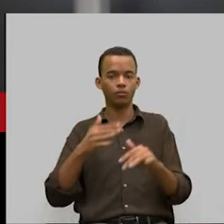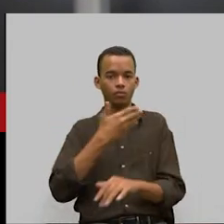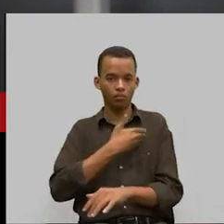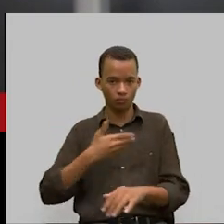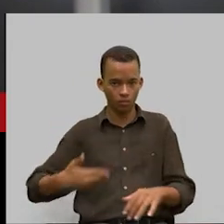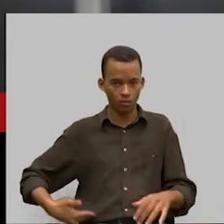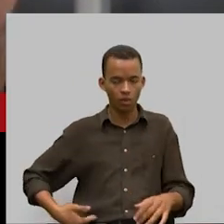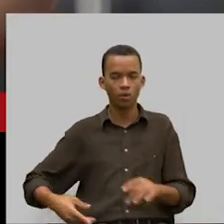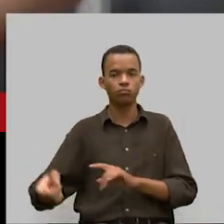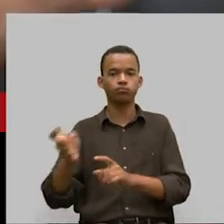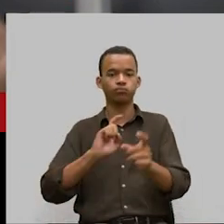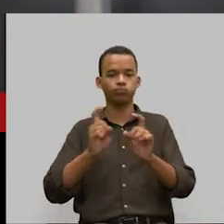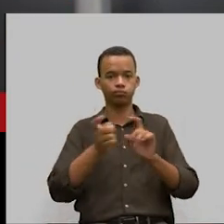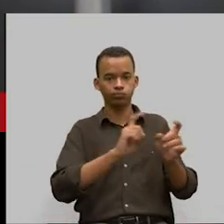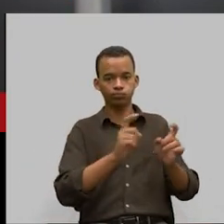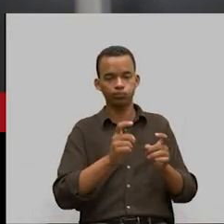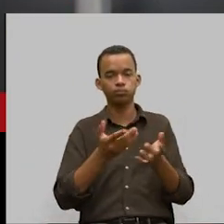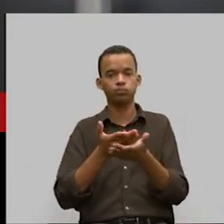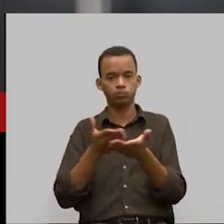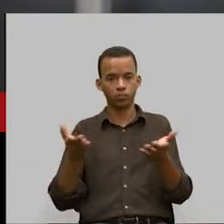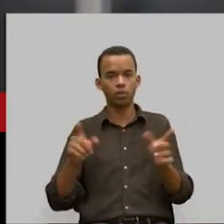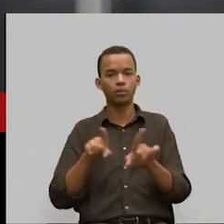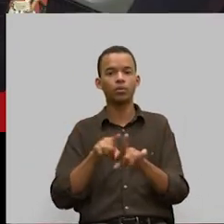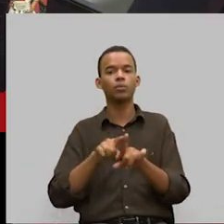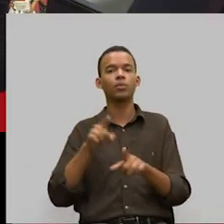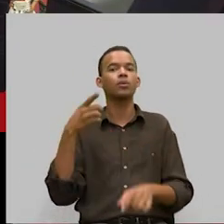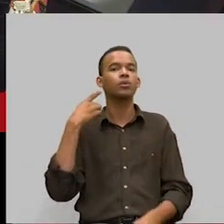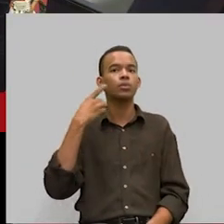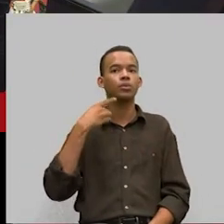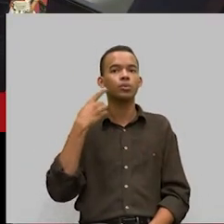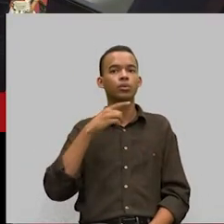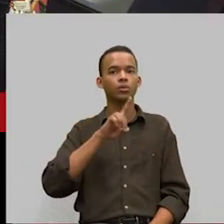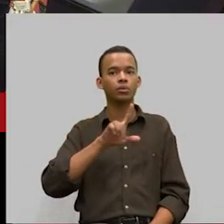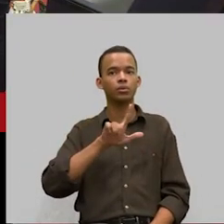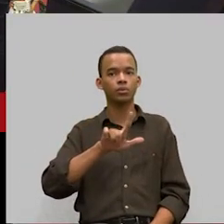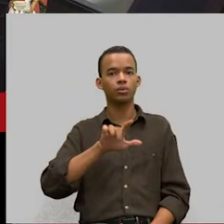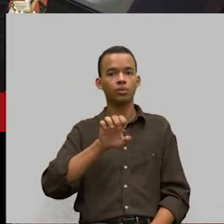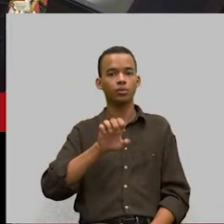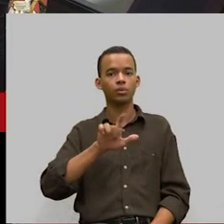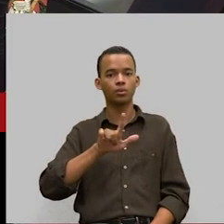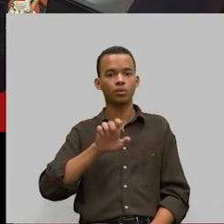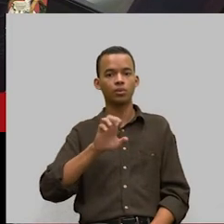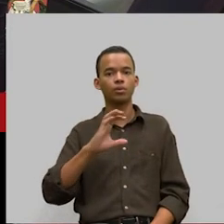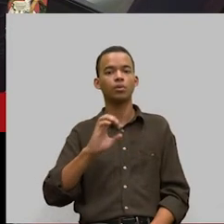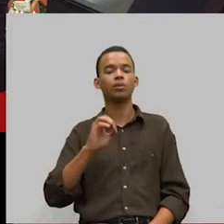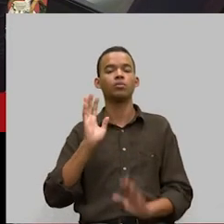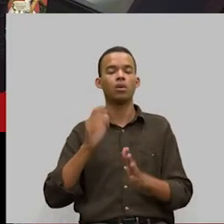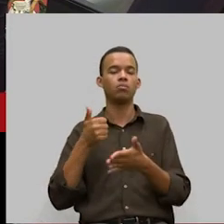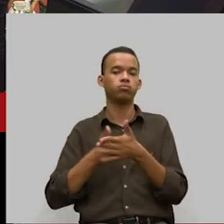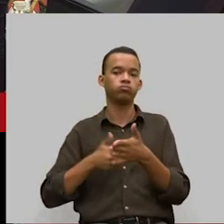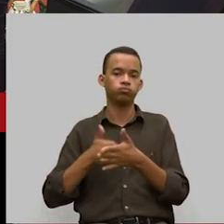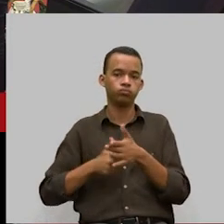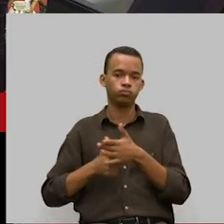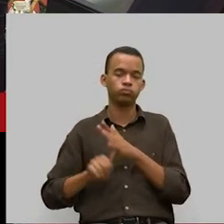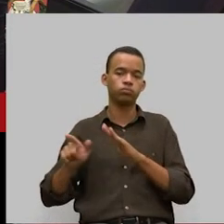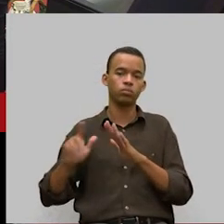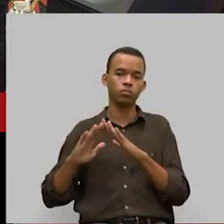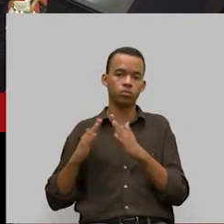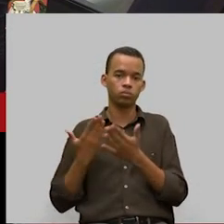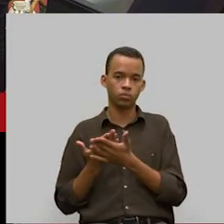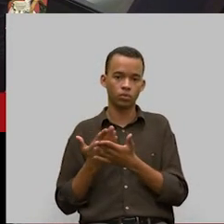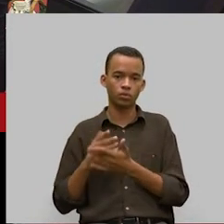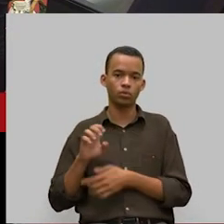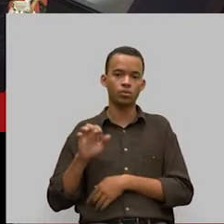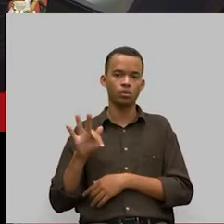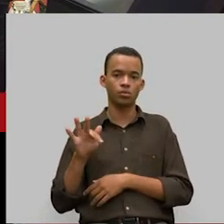à efas o Leleco também Pimentel guerreira aí na defesa das efas né E também não esquecer do Idalina aí